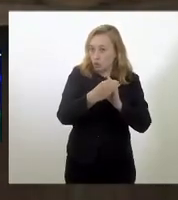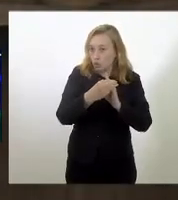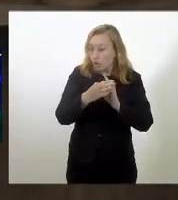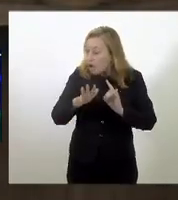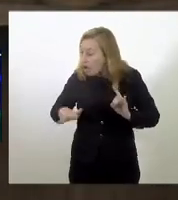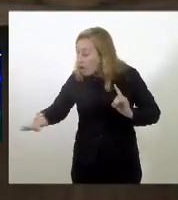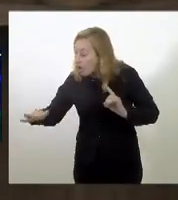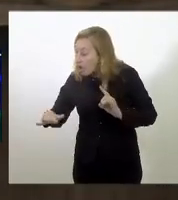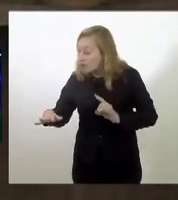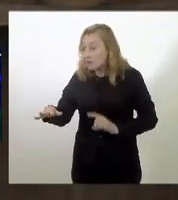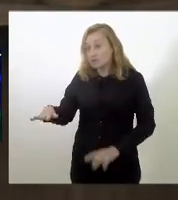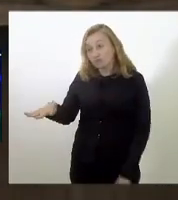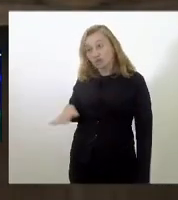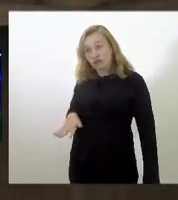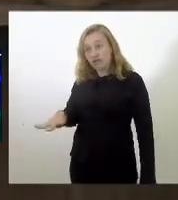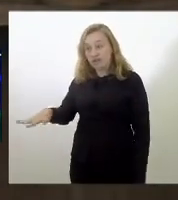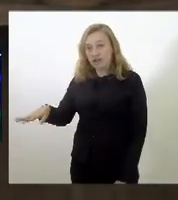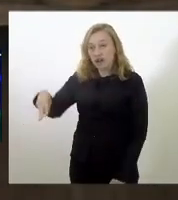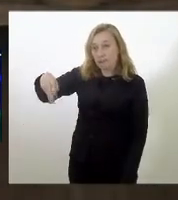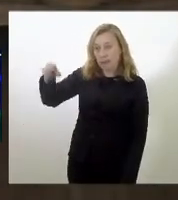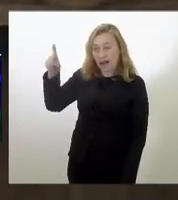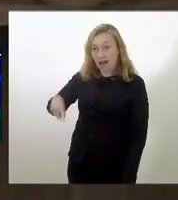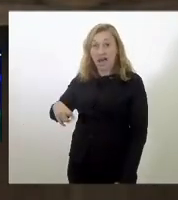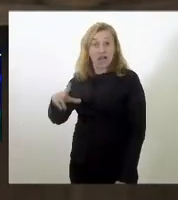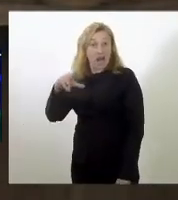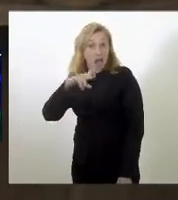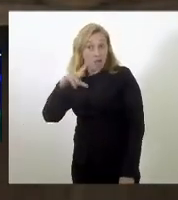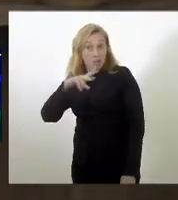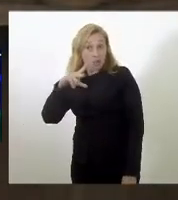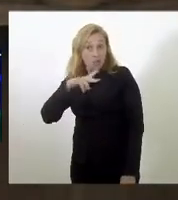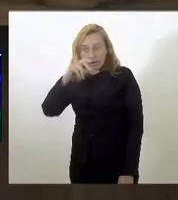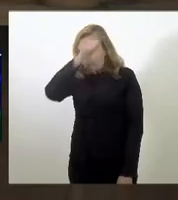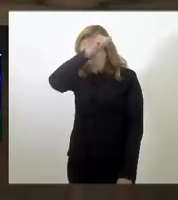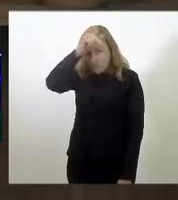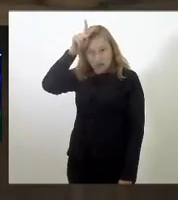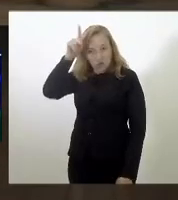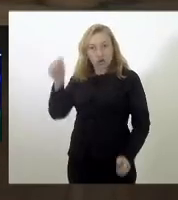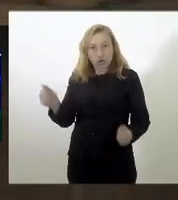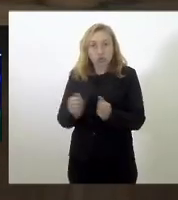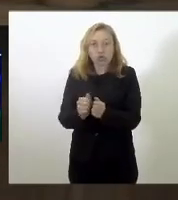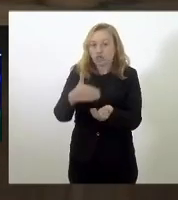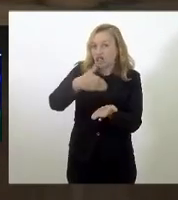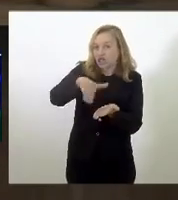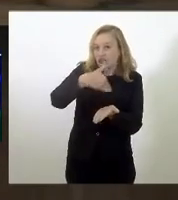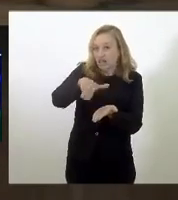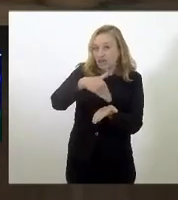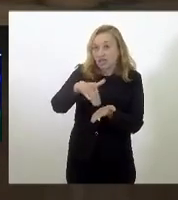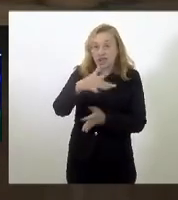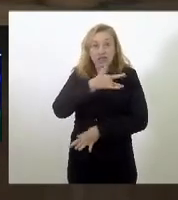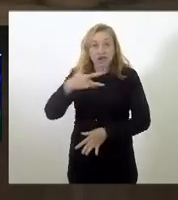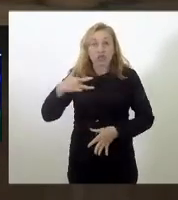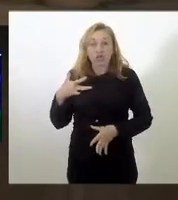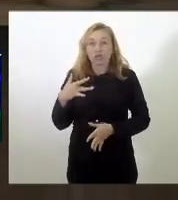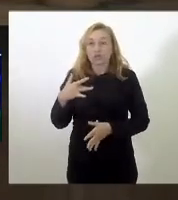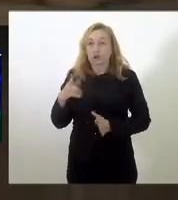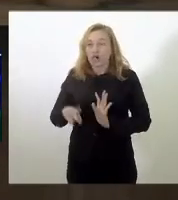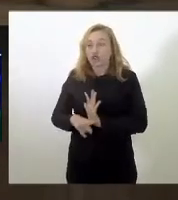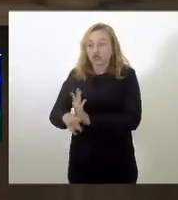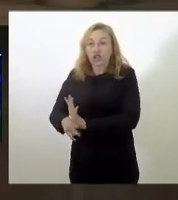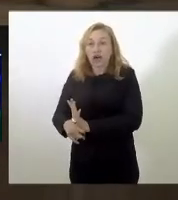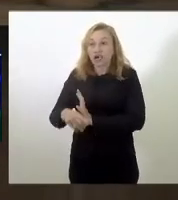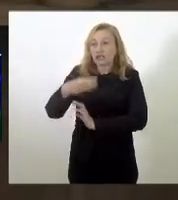a própria Prefeitura, com a Secretaria de Saúde, foram imunizadas 34